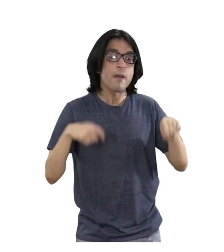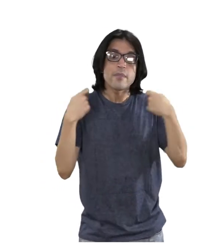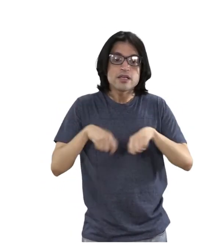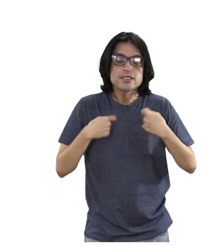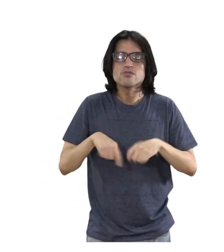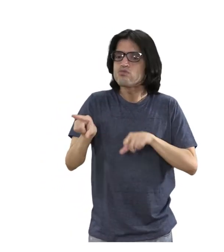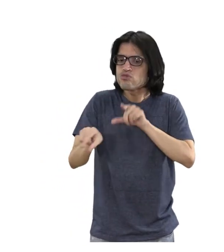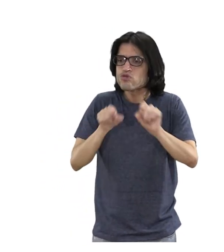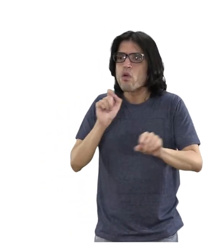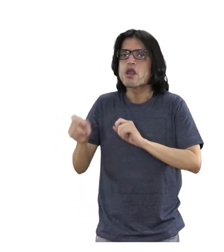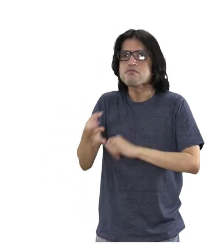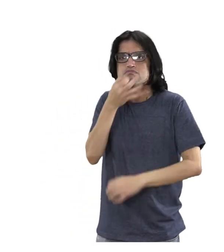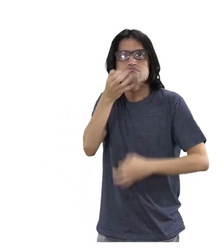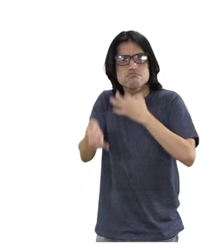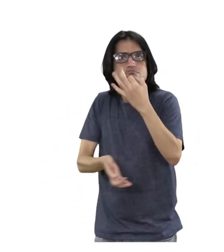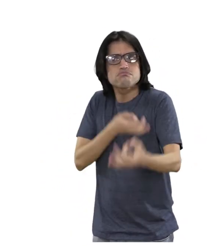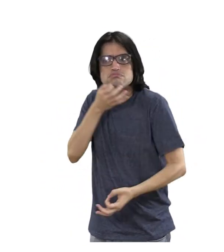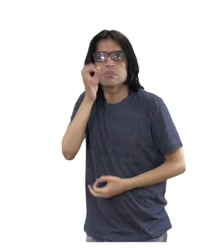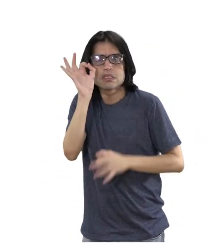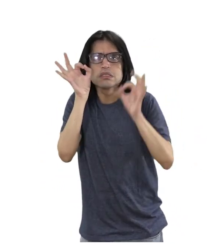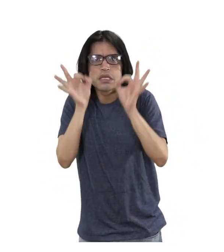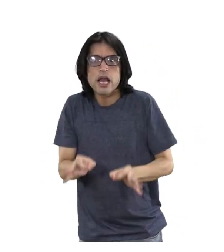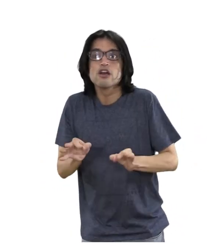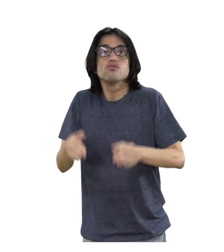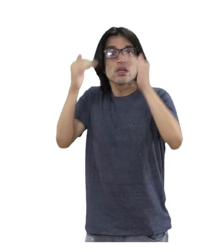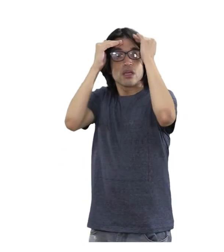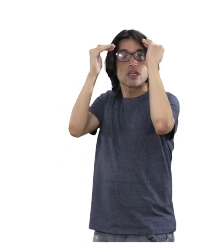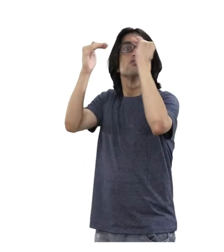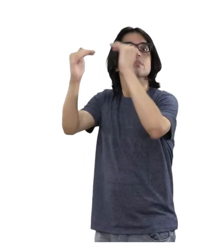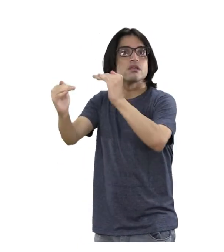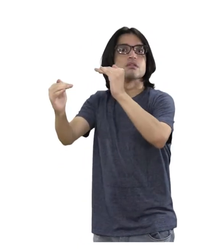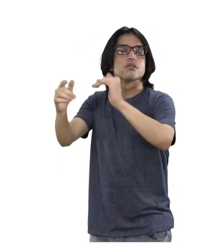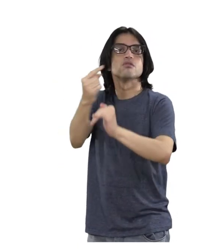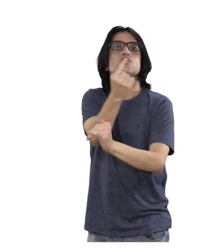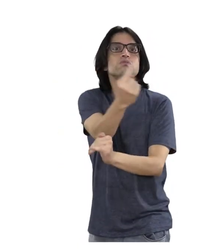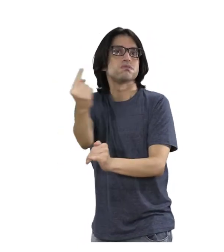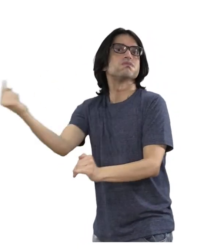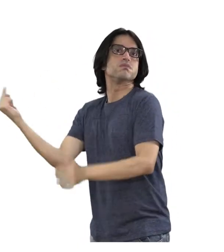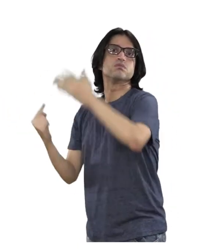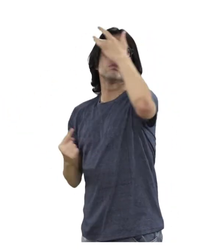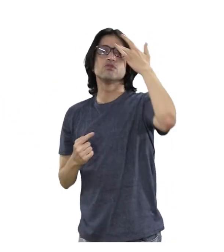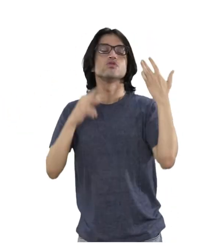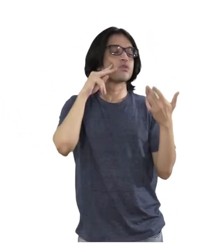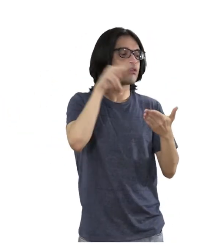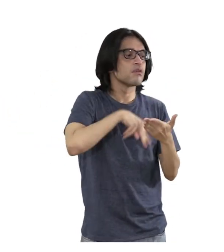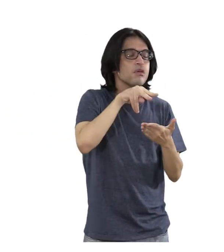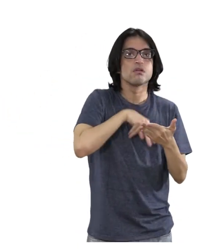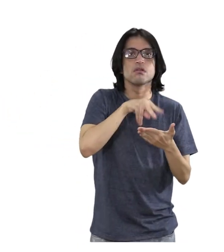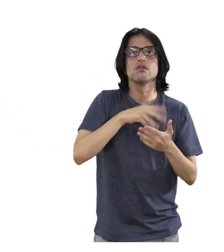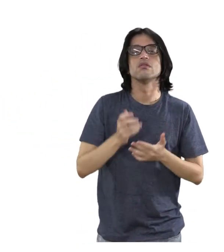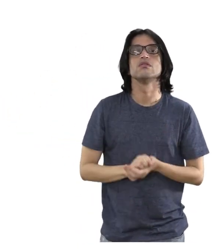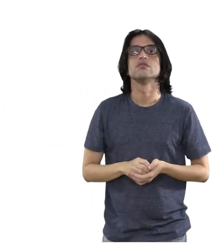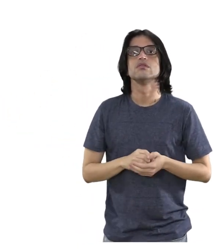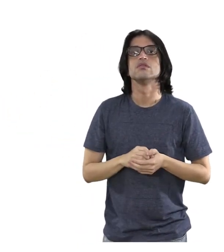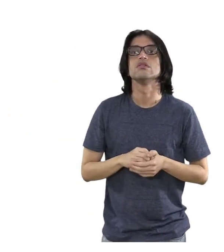o interlocutor ou subestimar a posição alheia. É um texto a ser publicado em veículos de comunicação que pode ter leitores